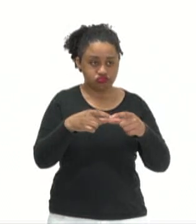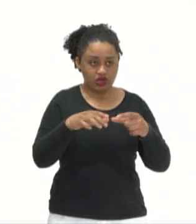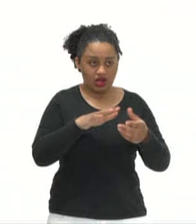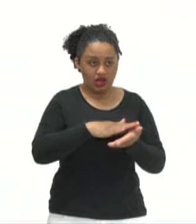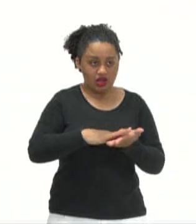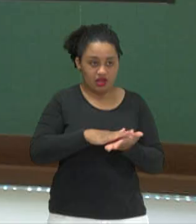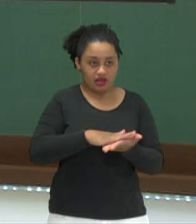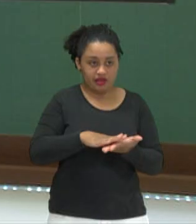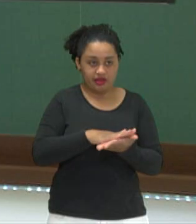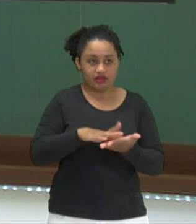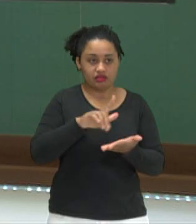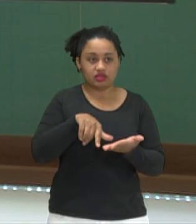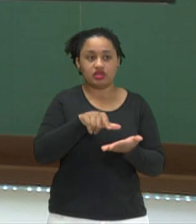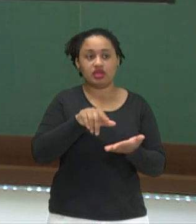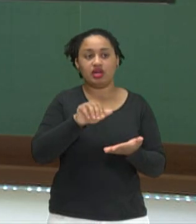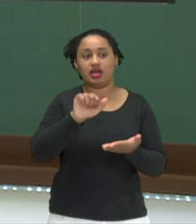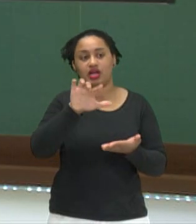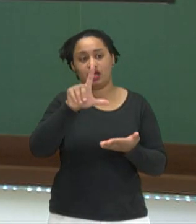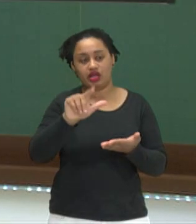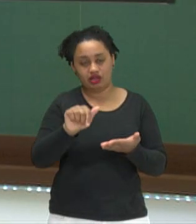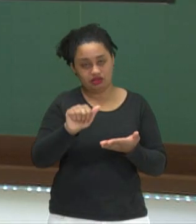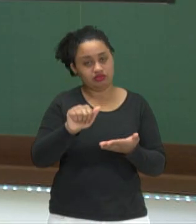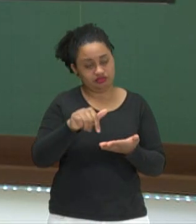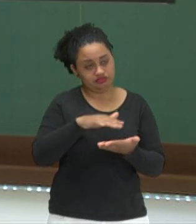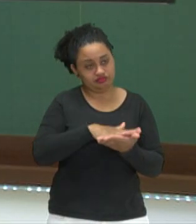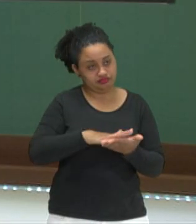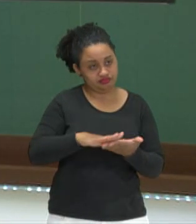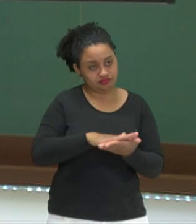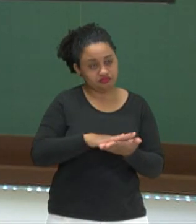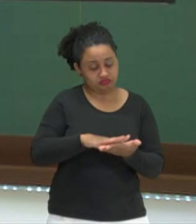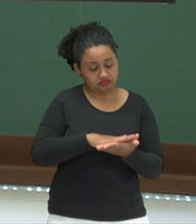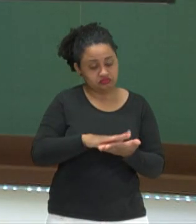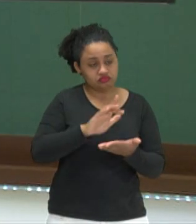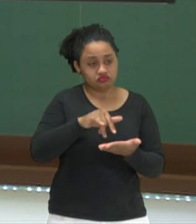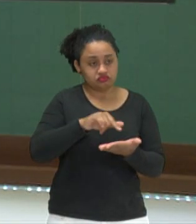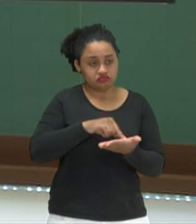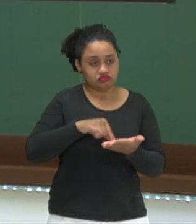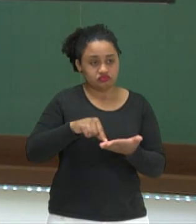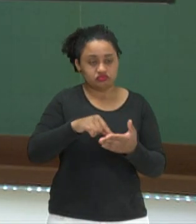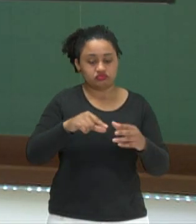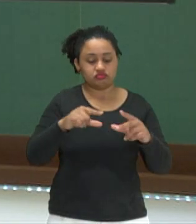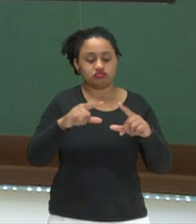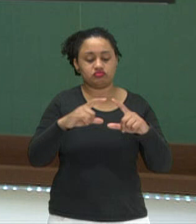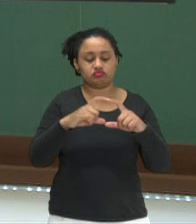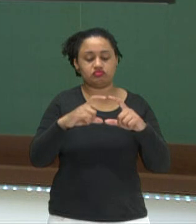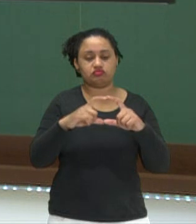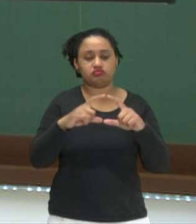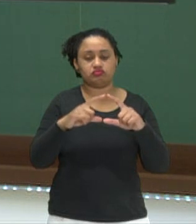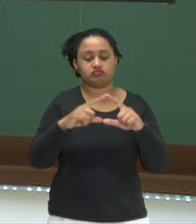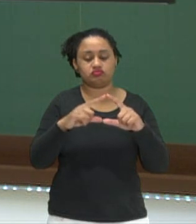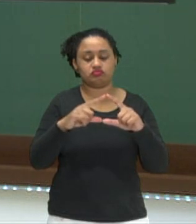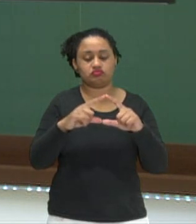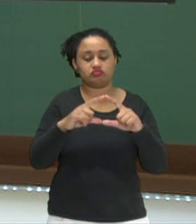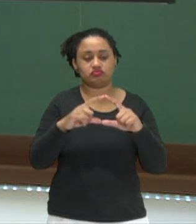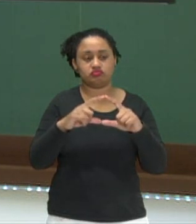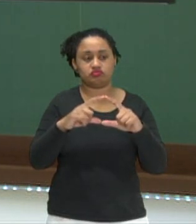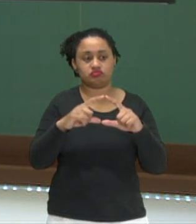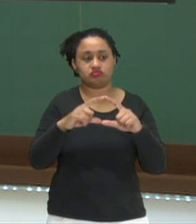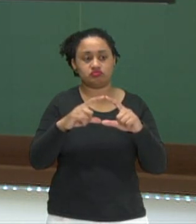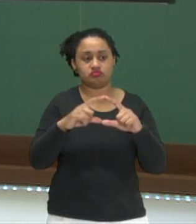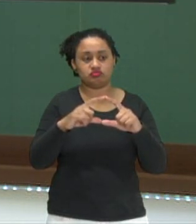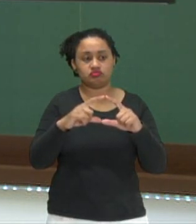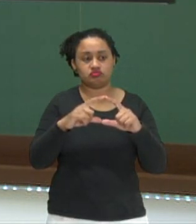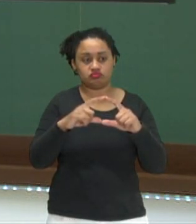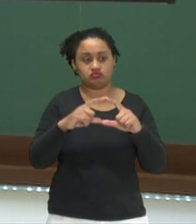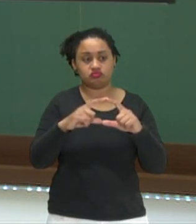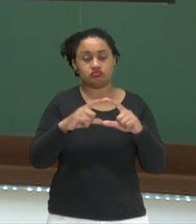aqui eu tenho uma região poligonal convexa, nesse caso aqui é um hexágono, né? 1, 2,